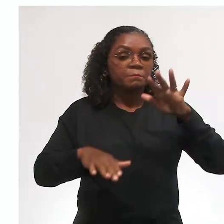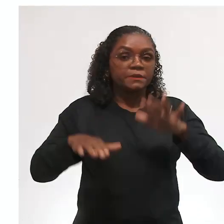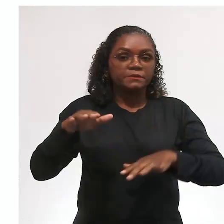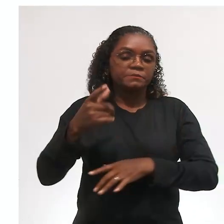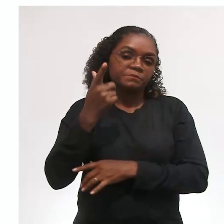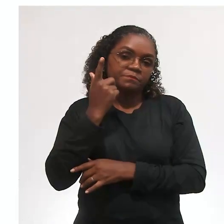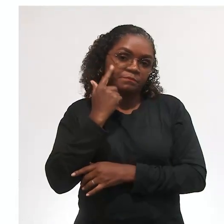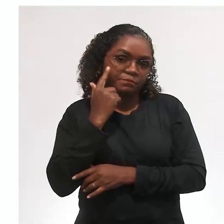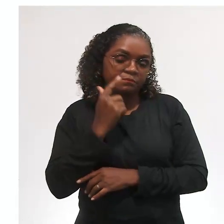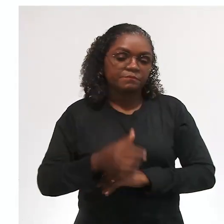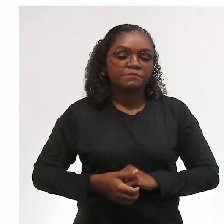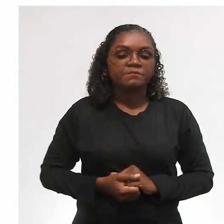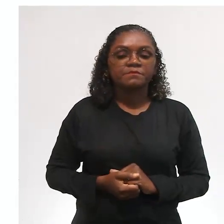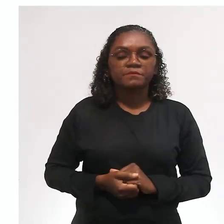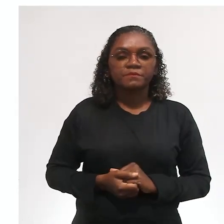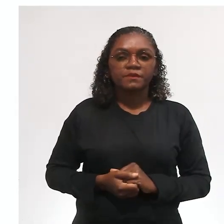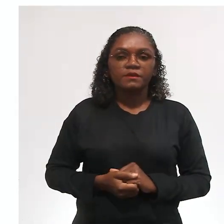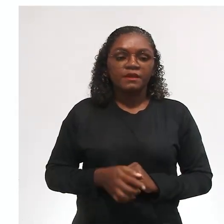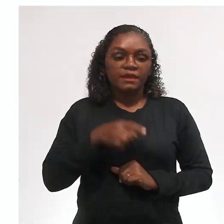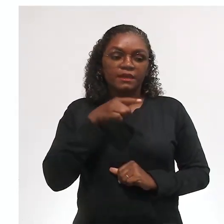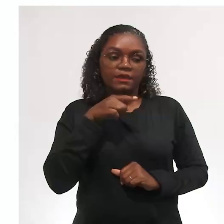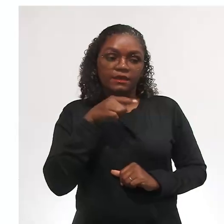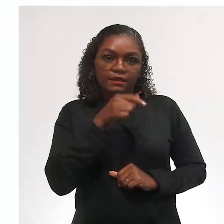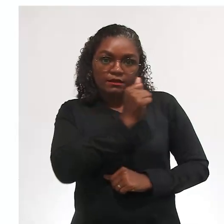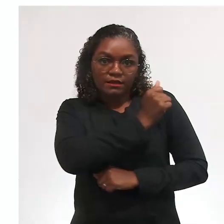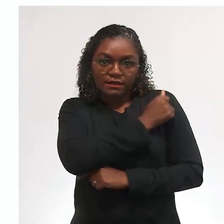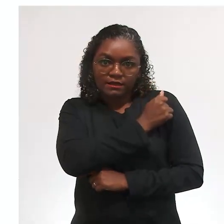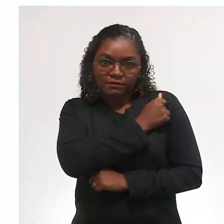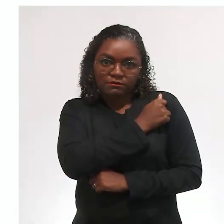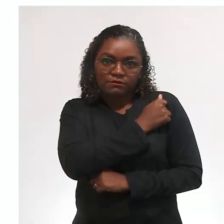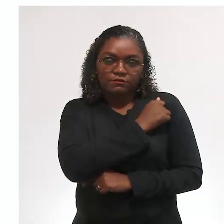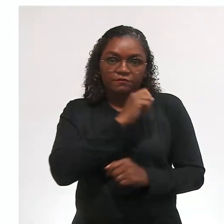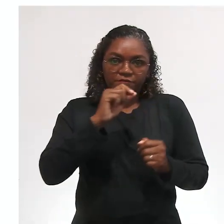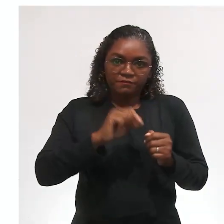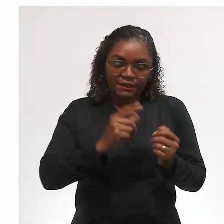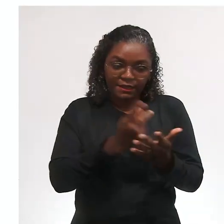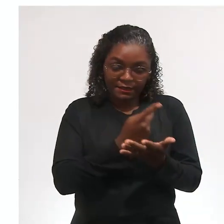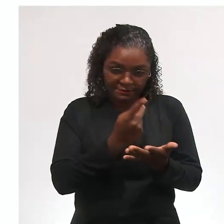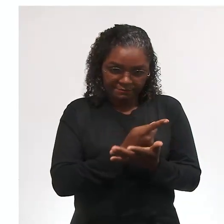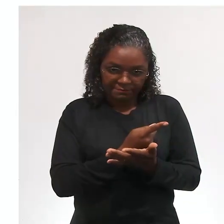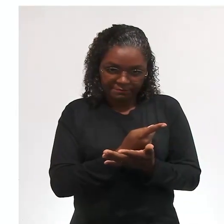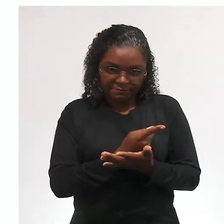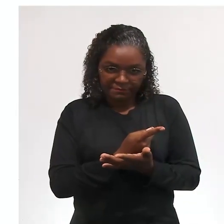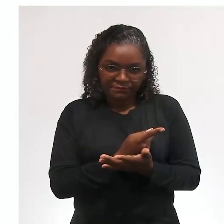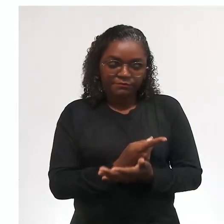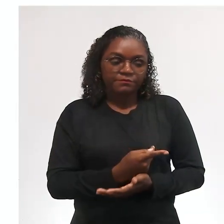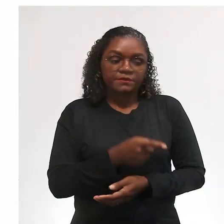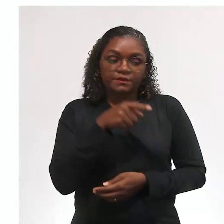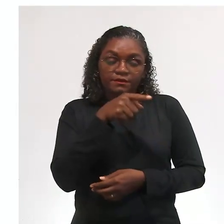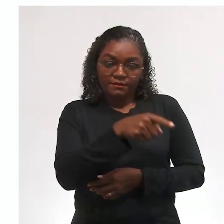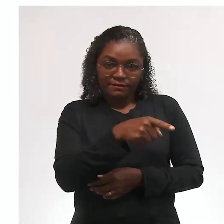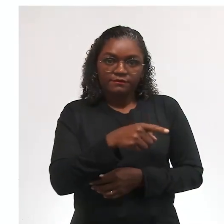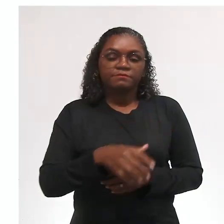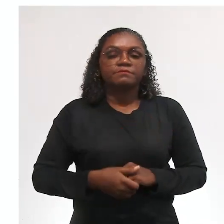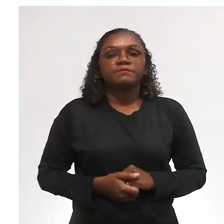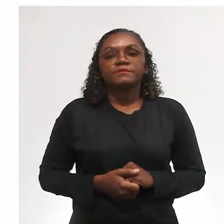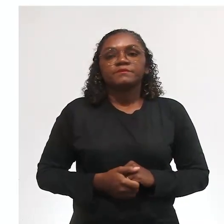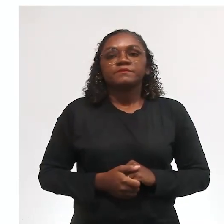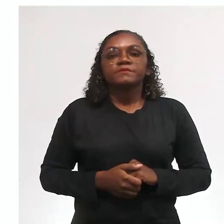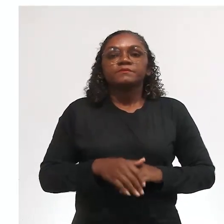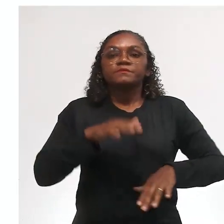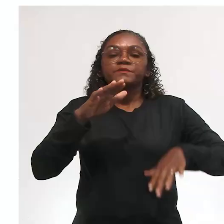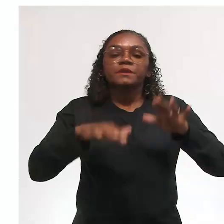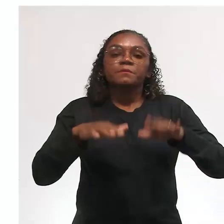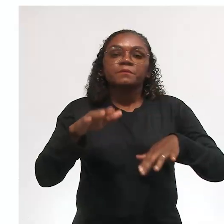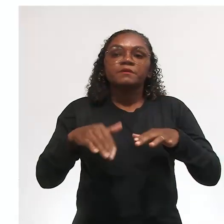é retirado como consequência de um comportamento indesejado. Exemplo: se o estudante perde tempo no recreio por